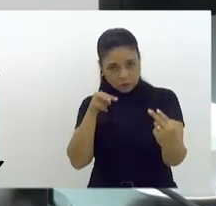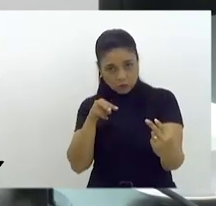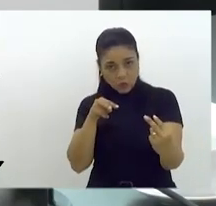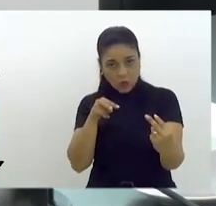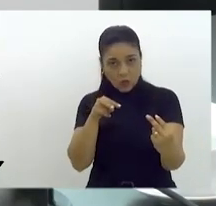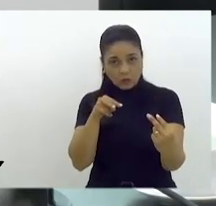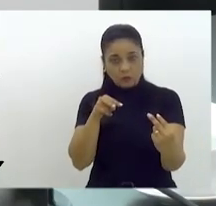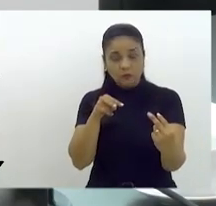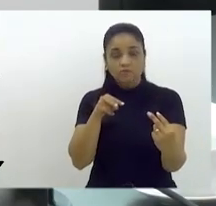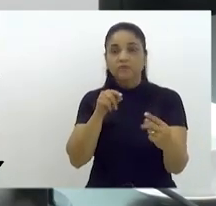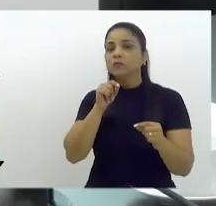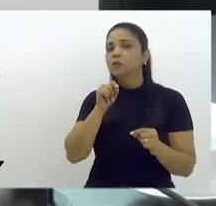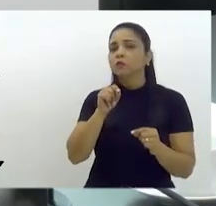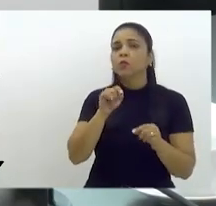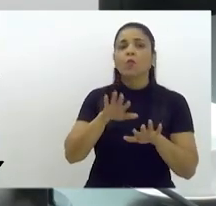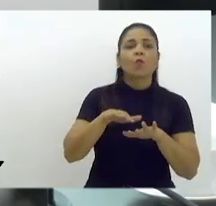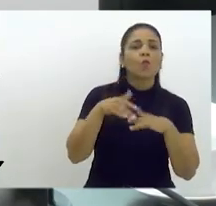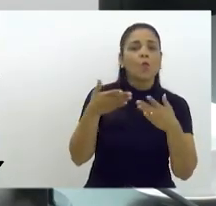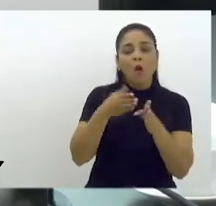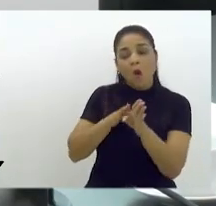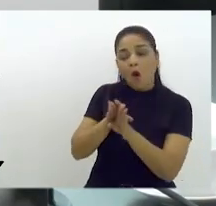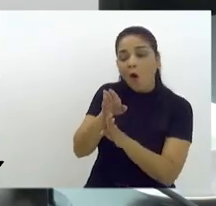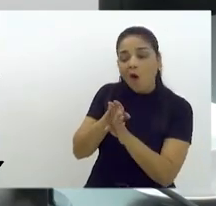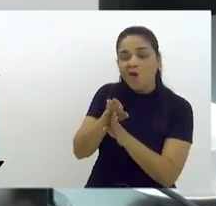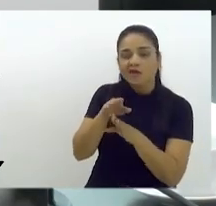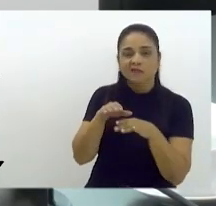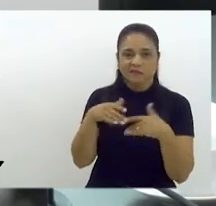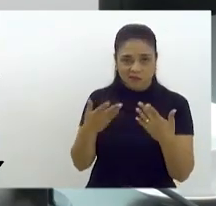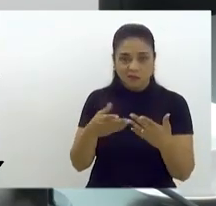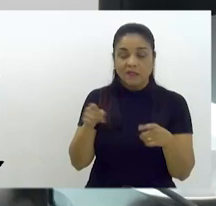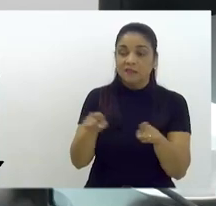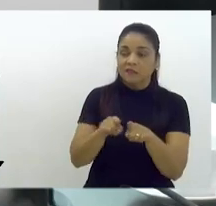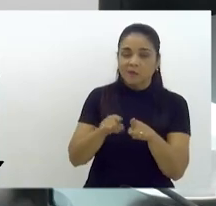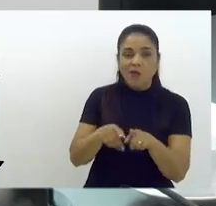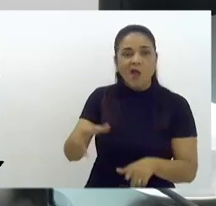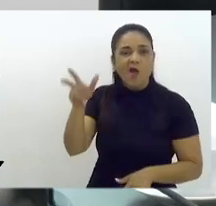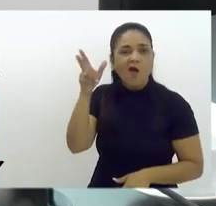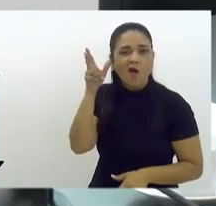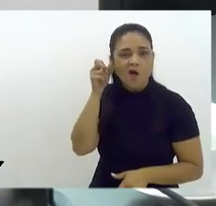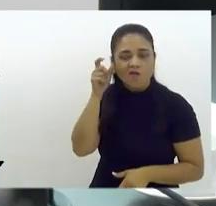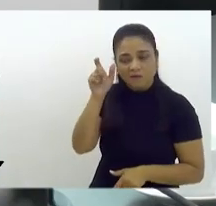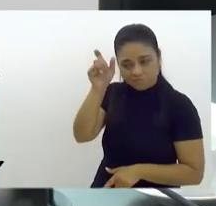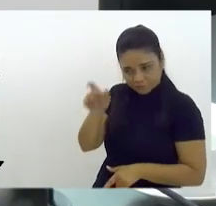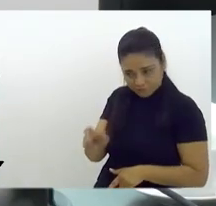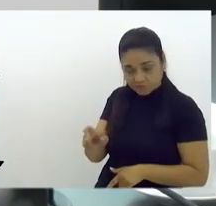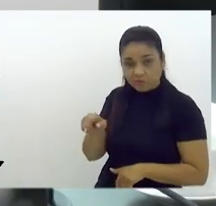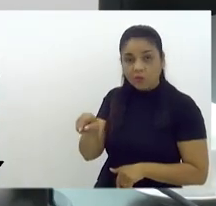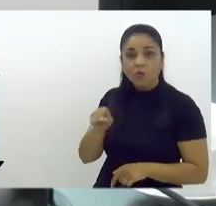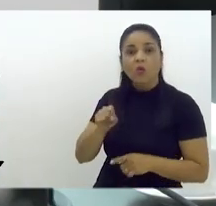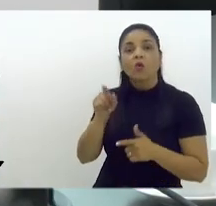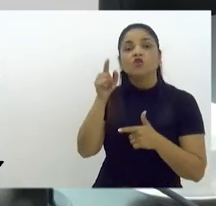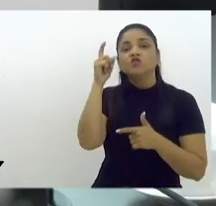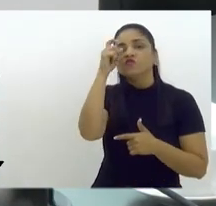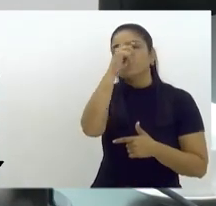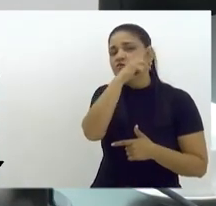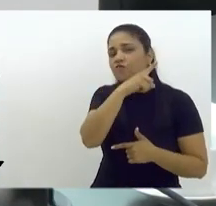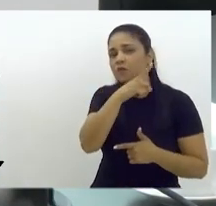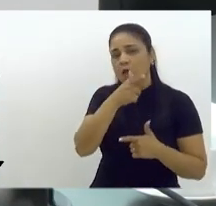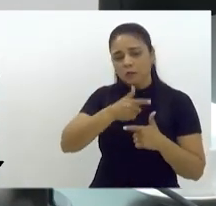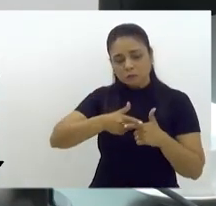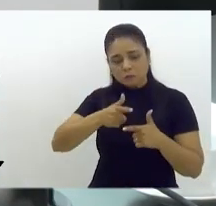é o direcionamento e também ouvir né da sua parte quais são as dificuldades